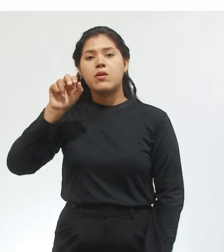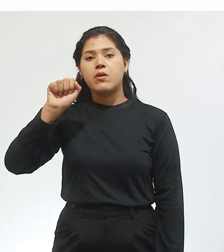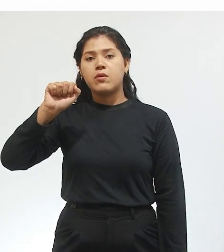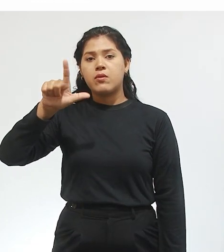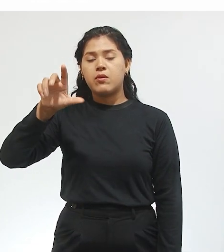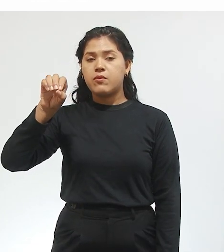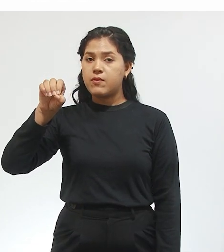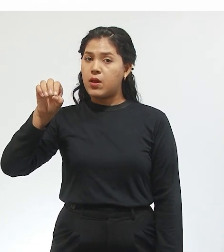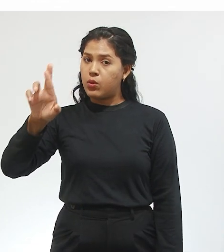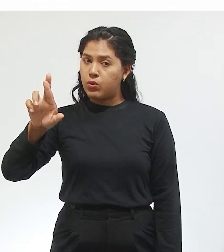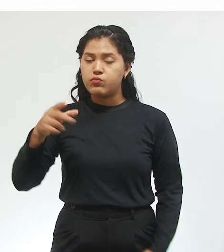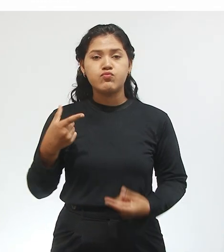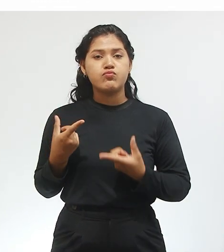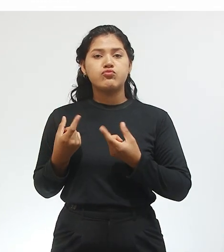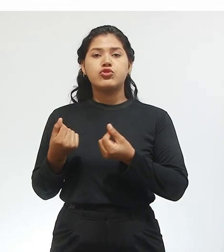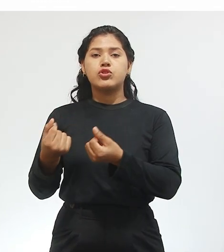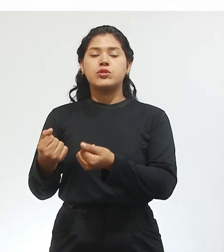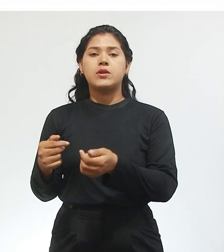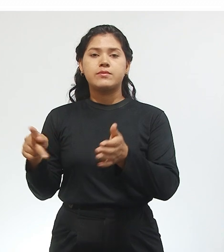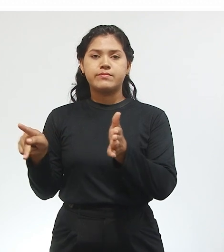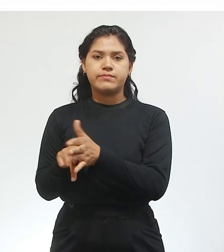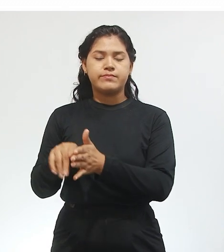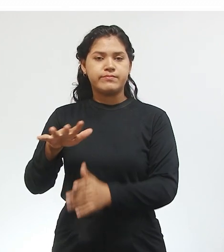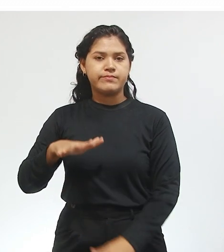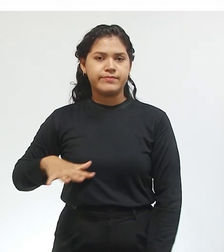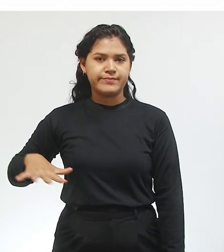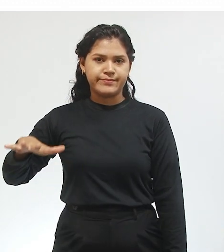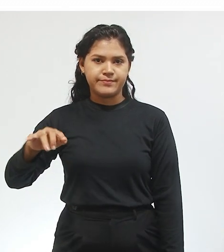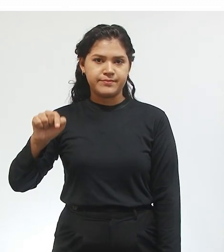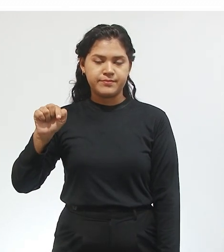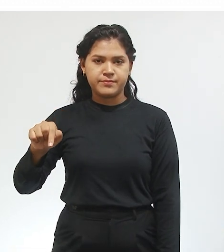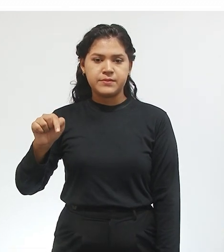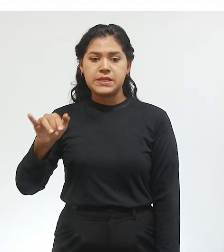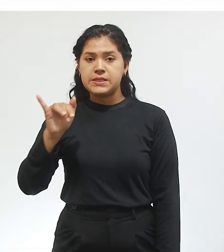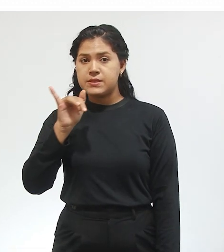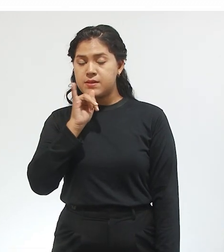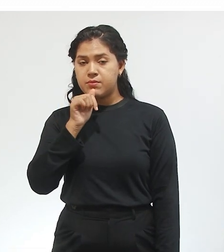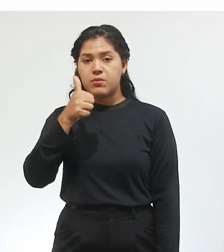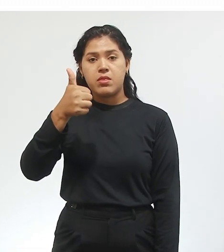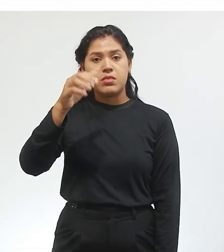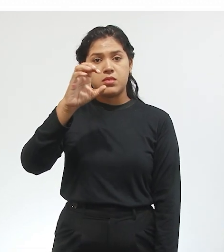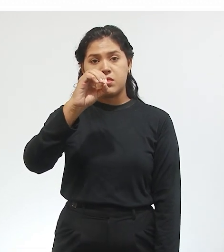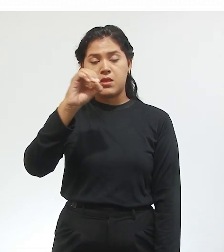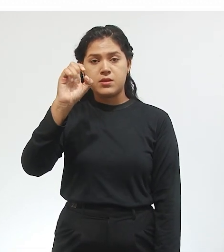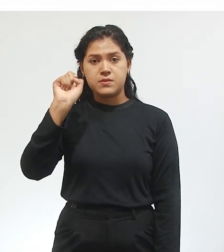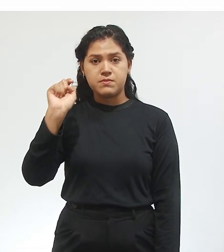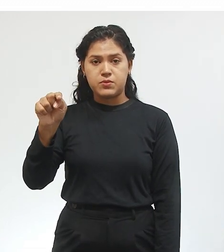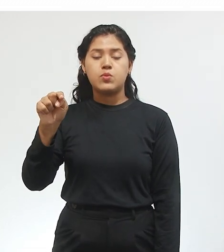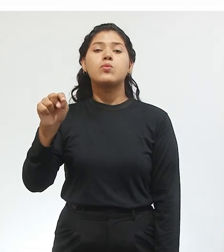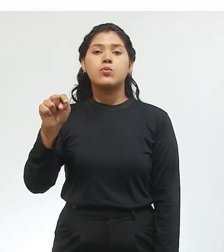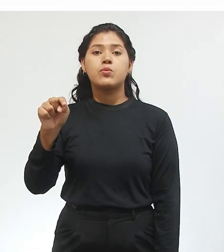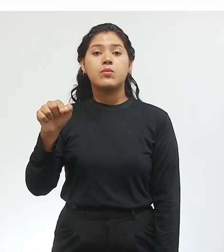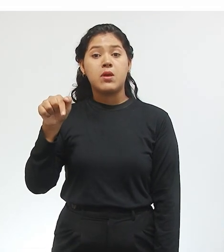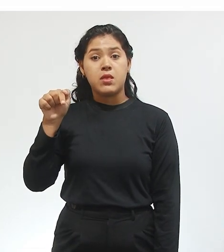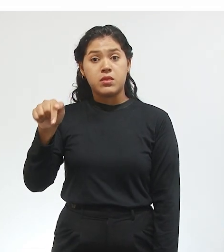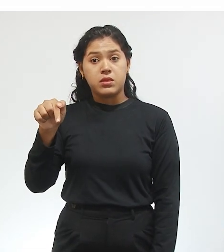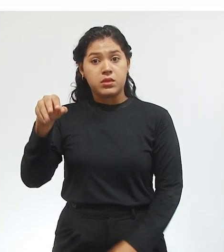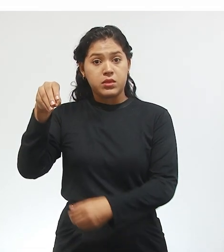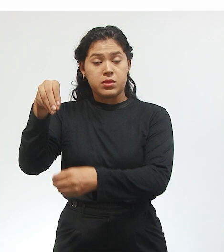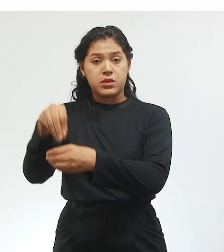do patrimônio. Ou seja, aqui eu trouxe um exemplo, 10 mil. Então, no caixa daquele